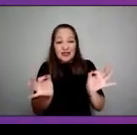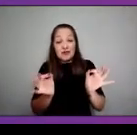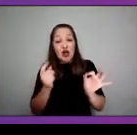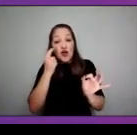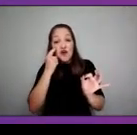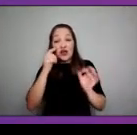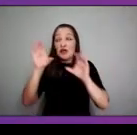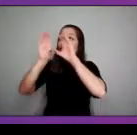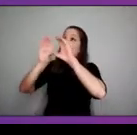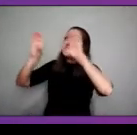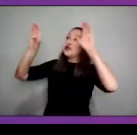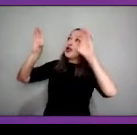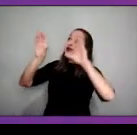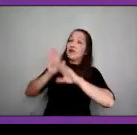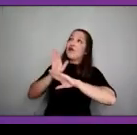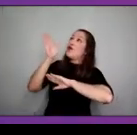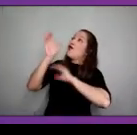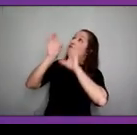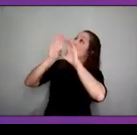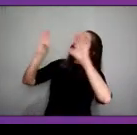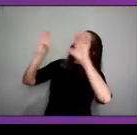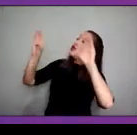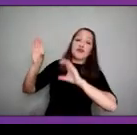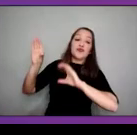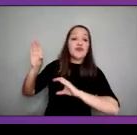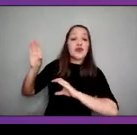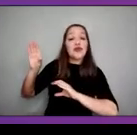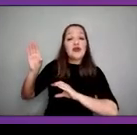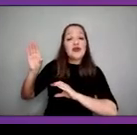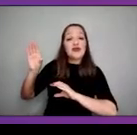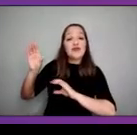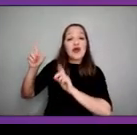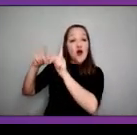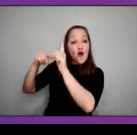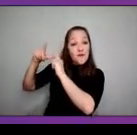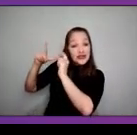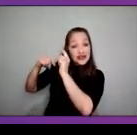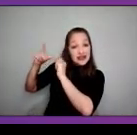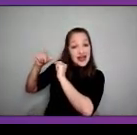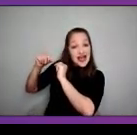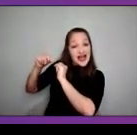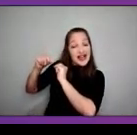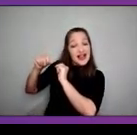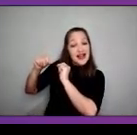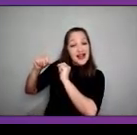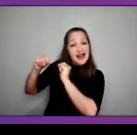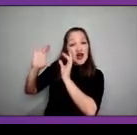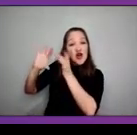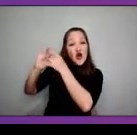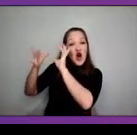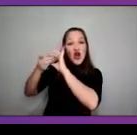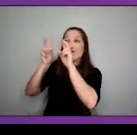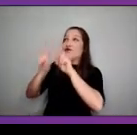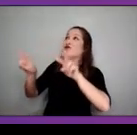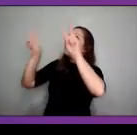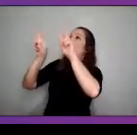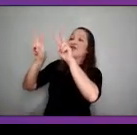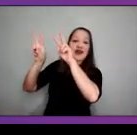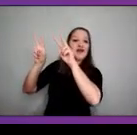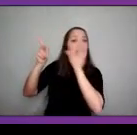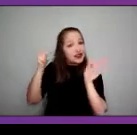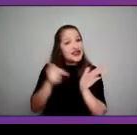céu se eu sair aqui fora consegui visualizar a uma estrela no céu essa conexão visual uma comissão